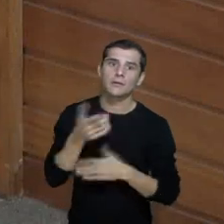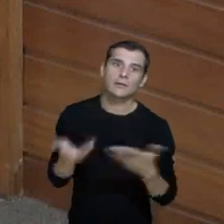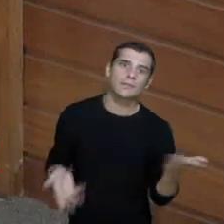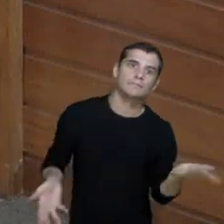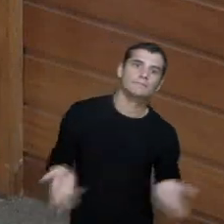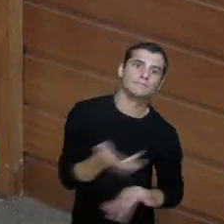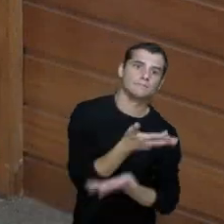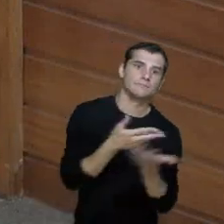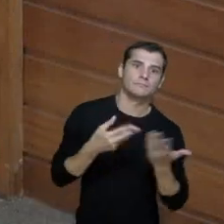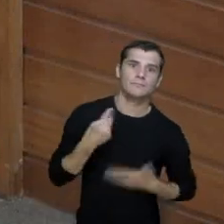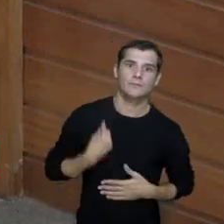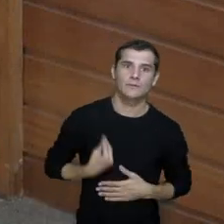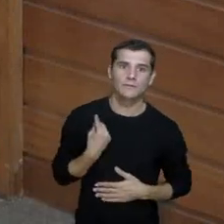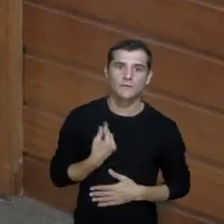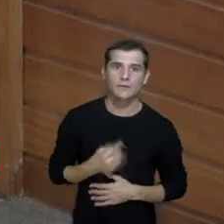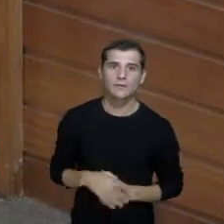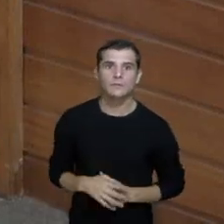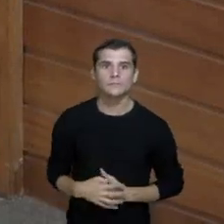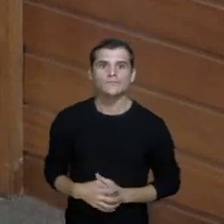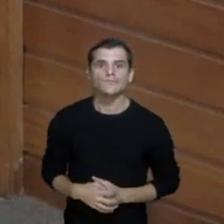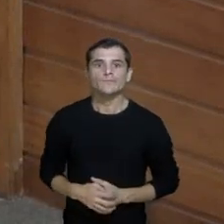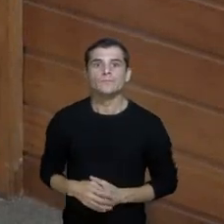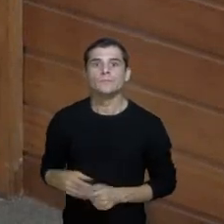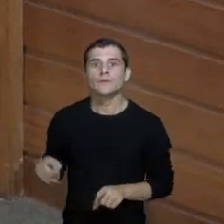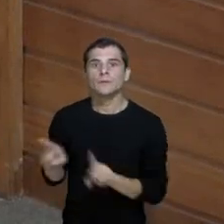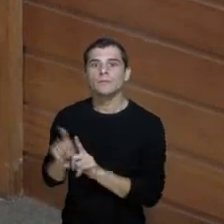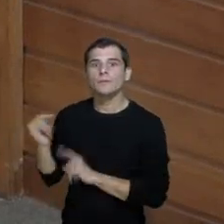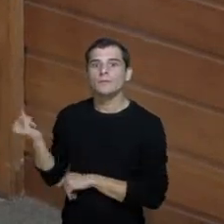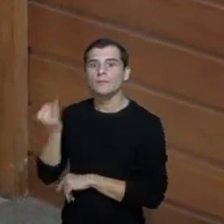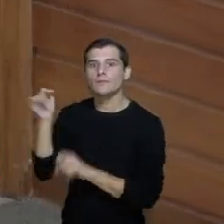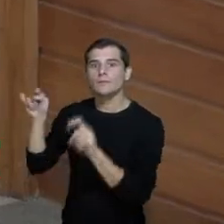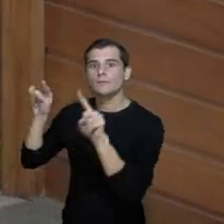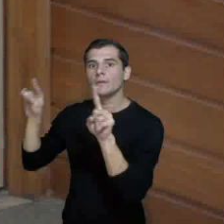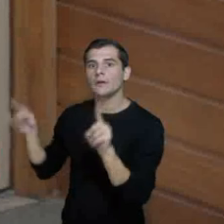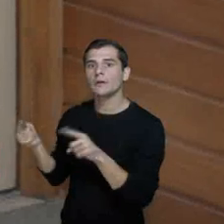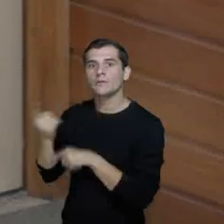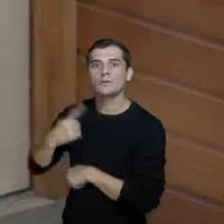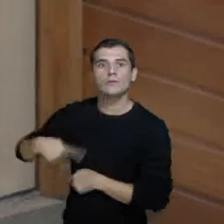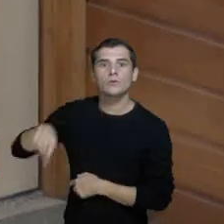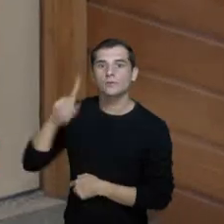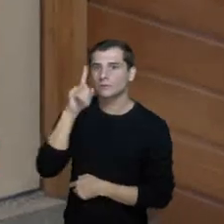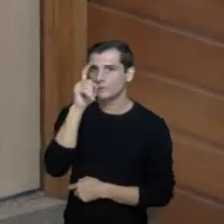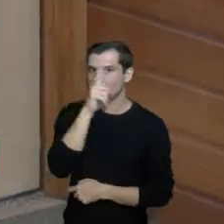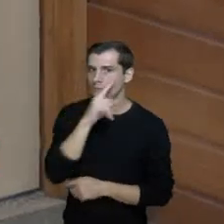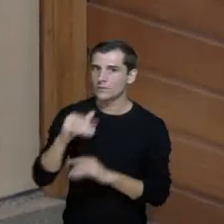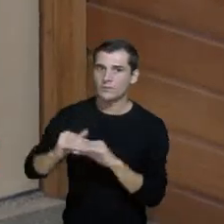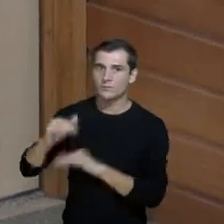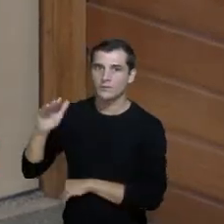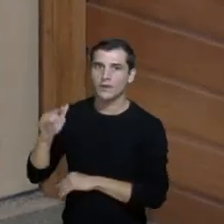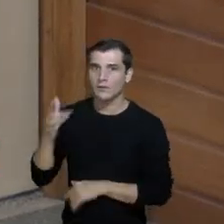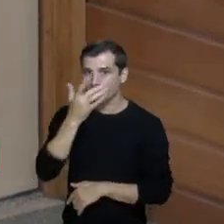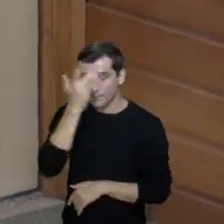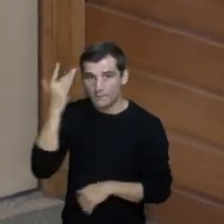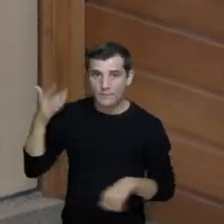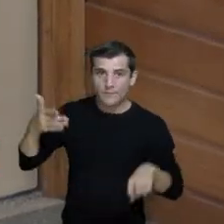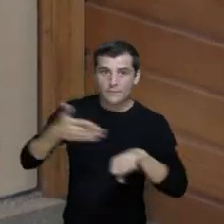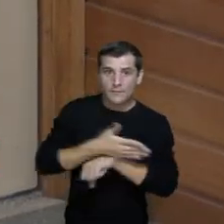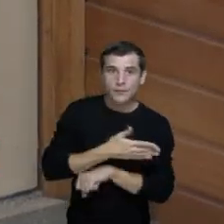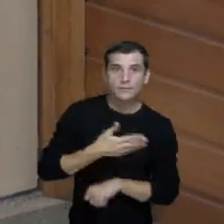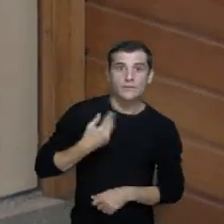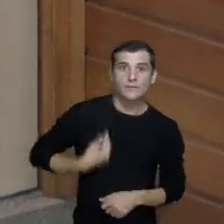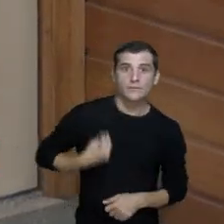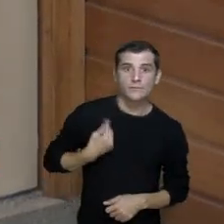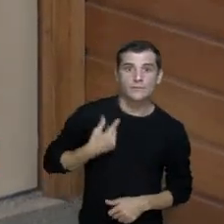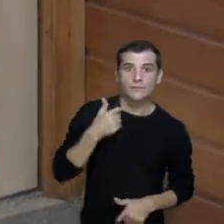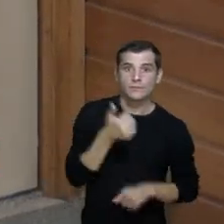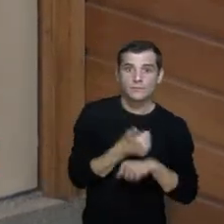é a nossa aqui parêntese importante a nossa maior dificuldade as pessoas vão lá entram na sua rotina profissional e pessoal a coisa